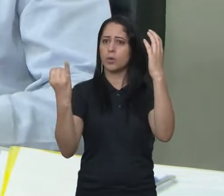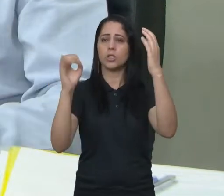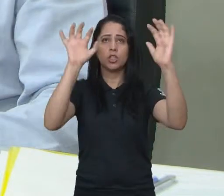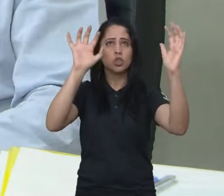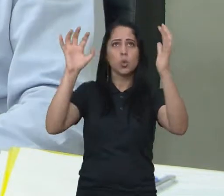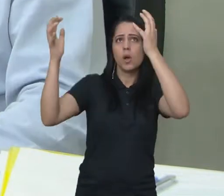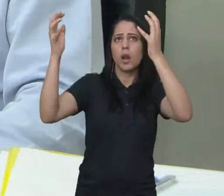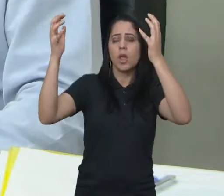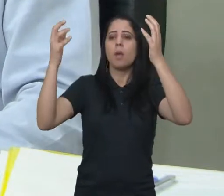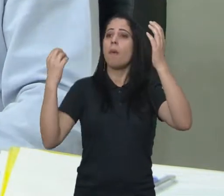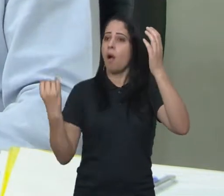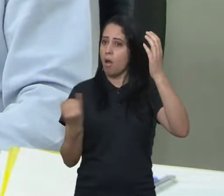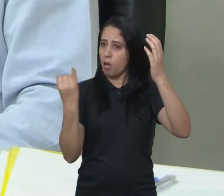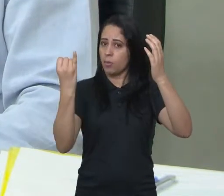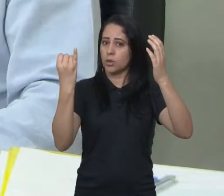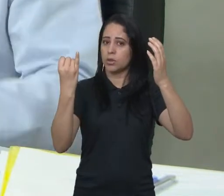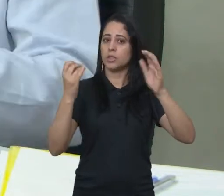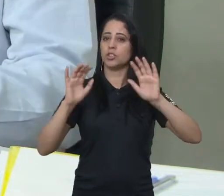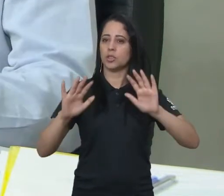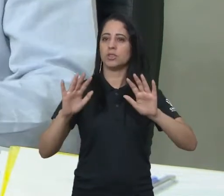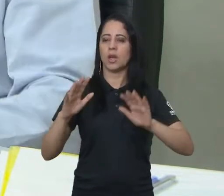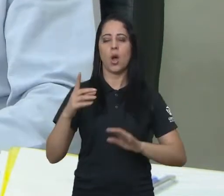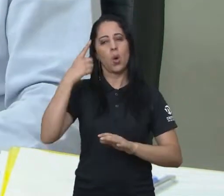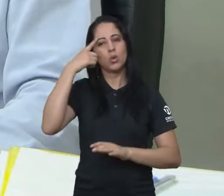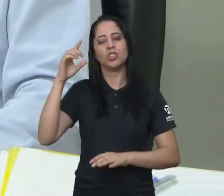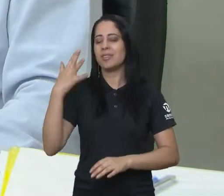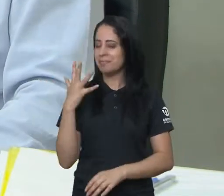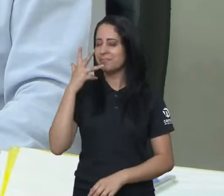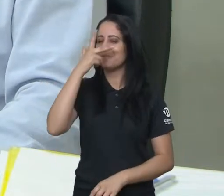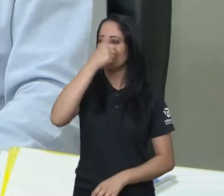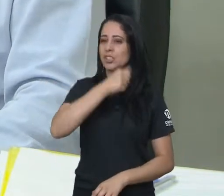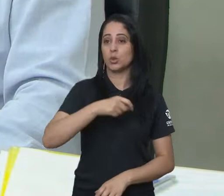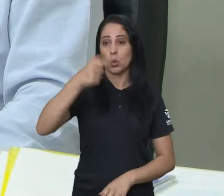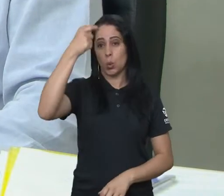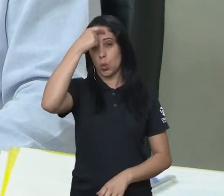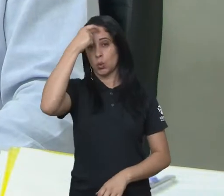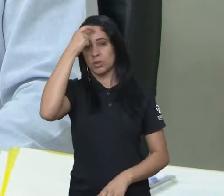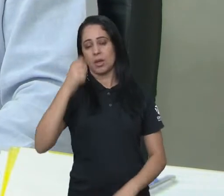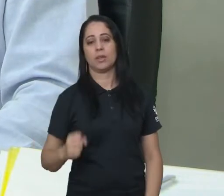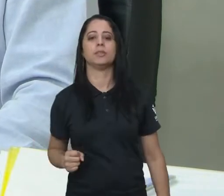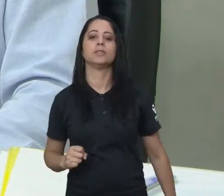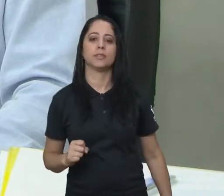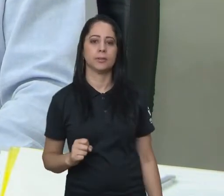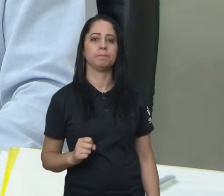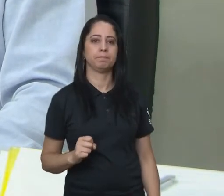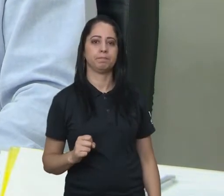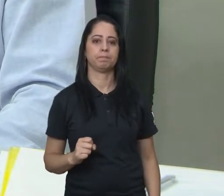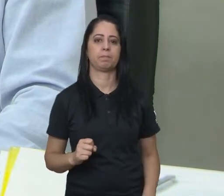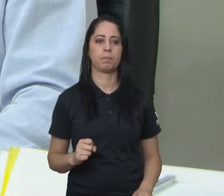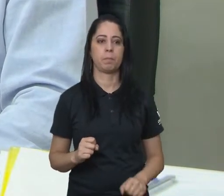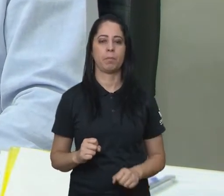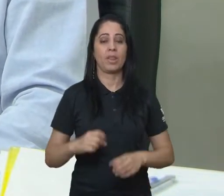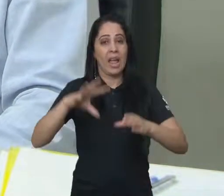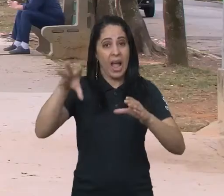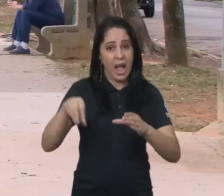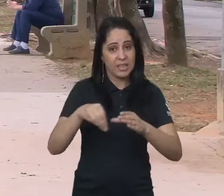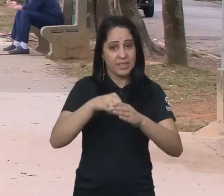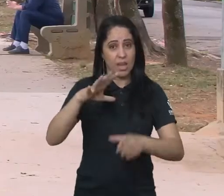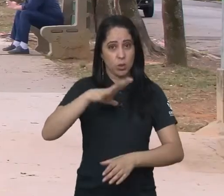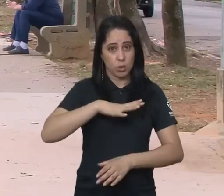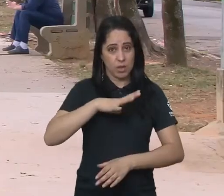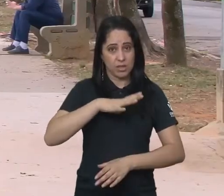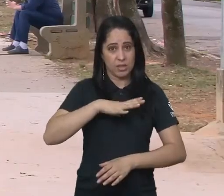importância da árvore, da natureza, do clima de hoje, portanto, é uma bela data para nós trazermos mais conscientização.